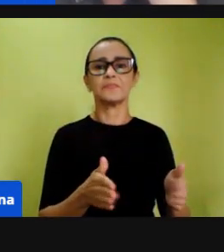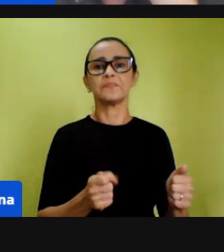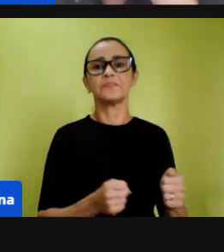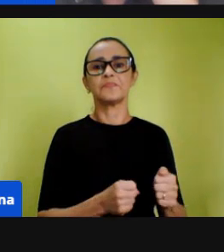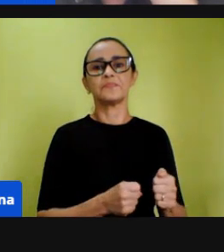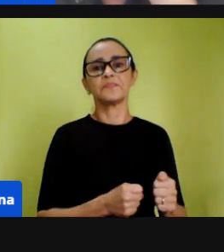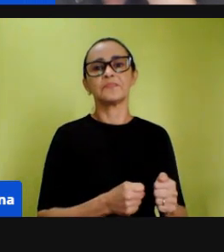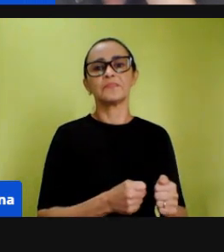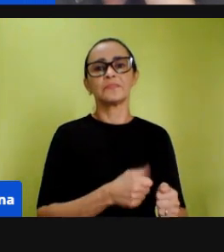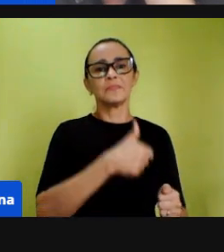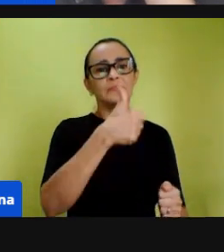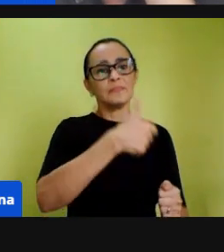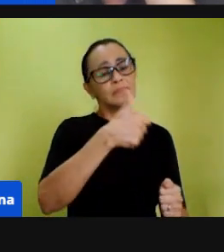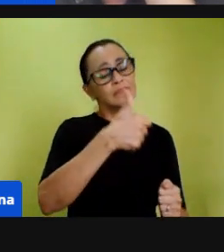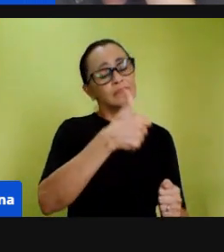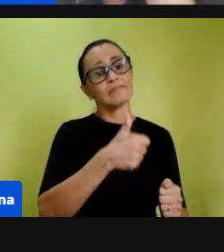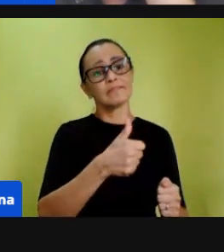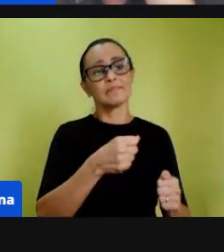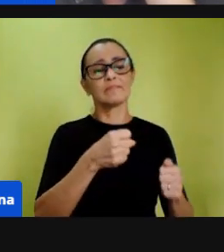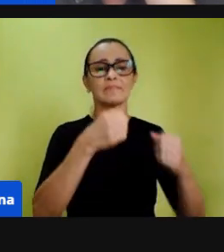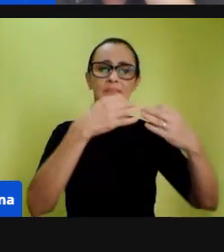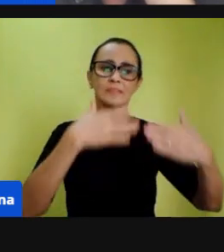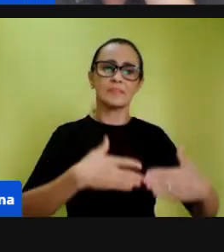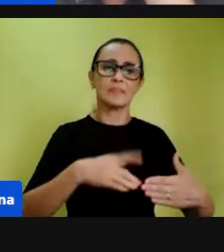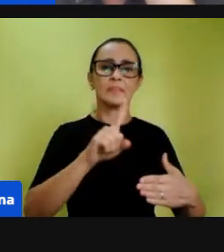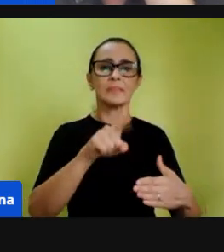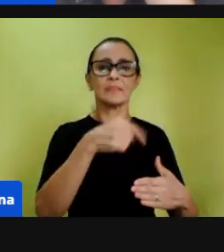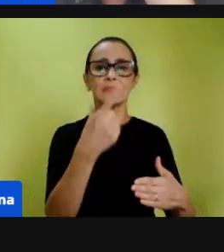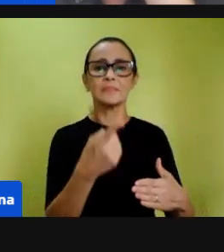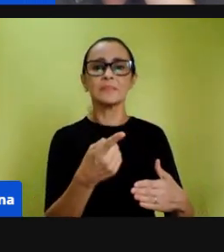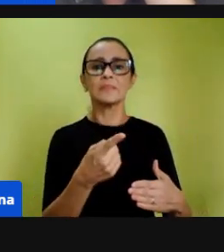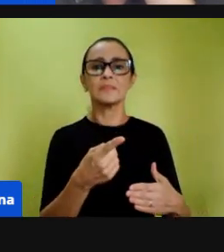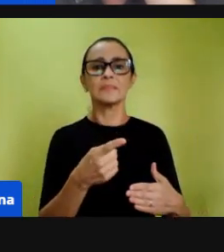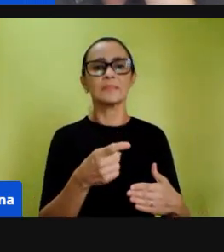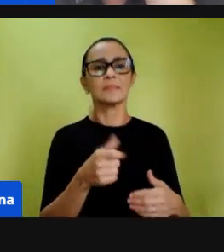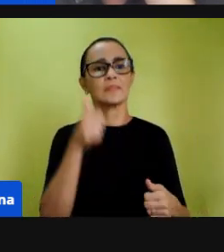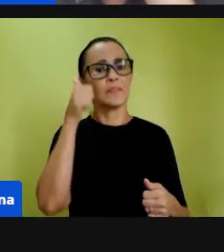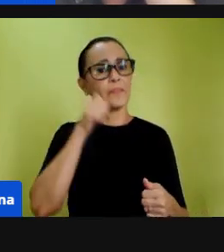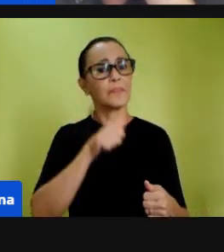sua experiência, né, e depois a professora Elisângela.